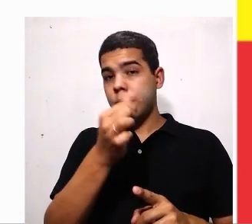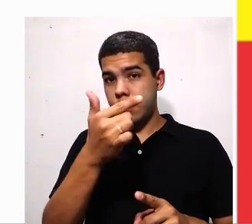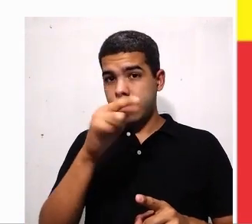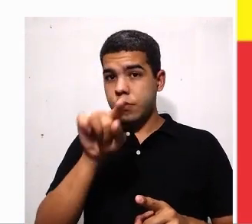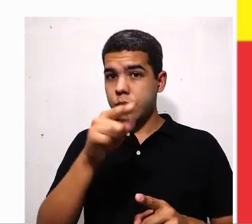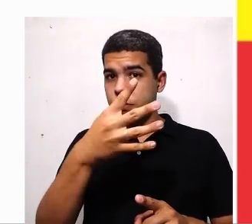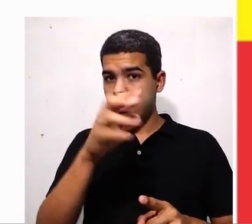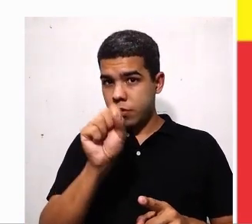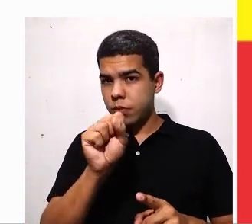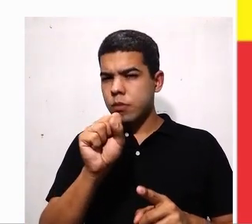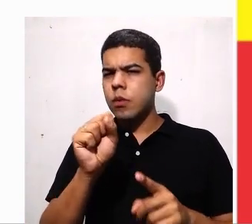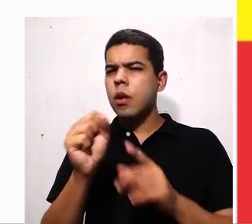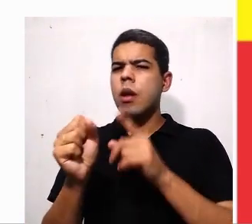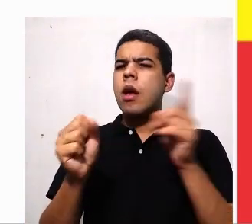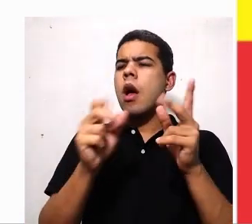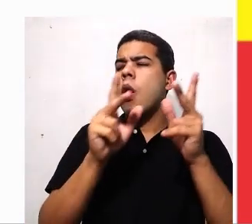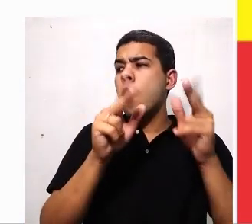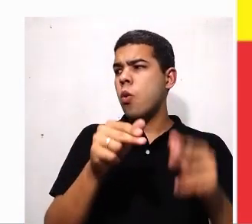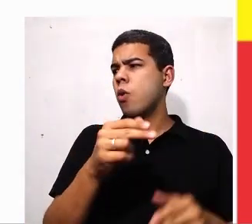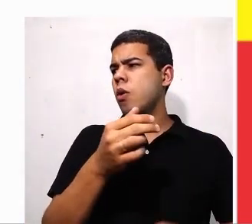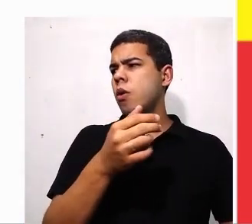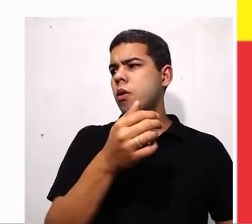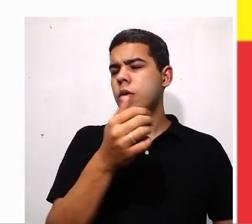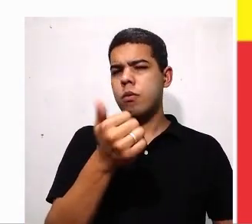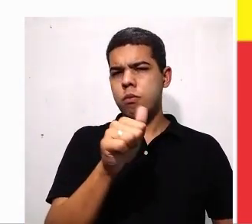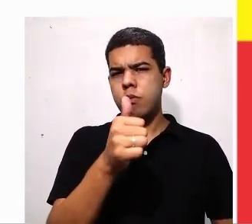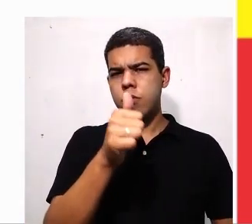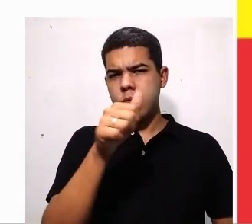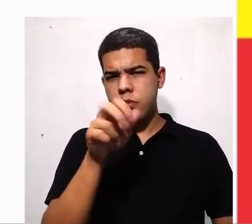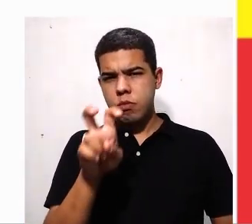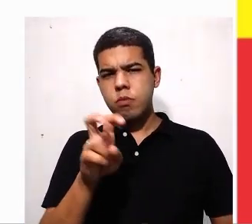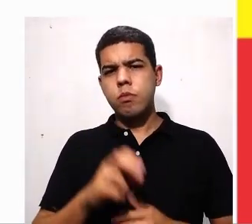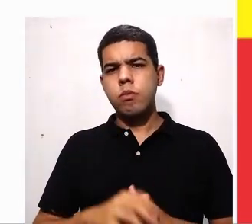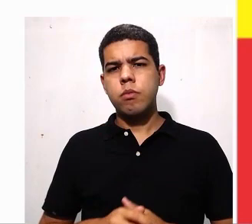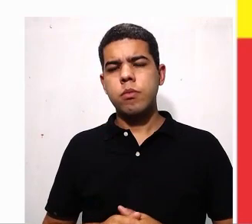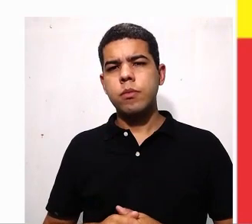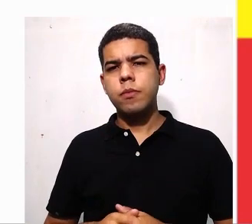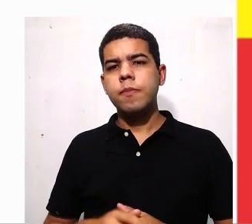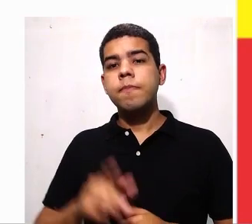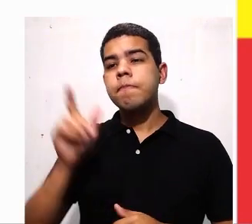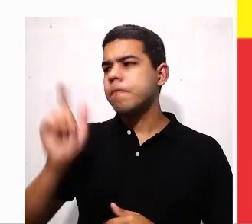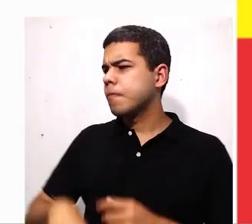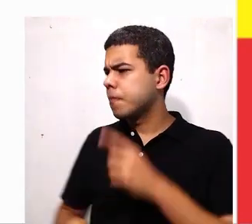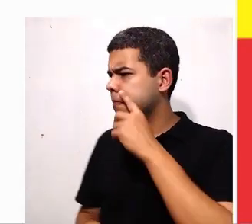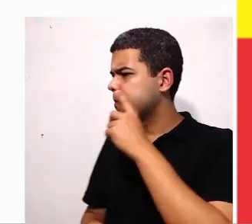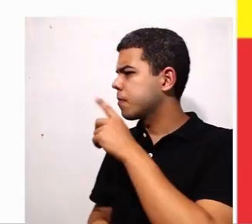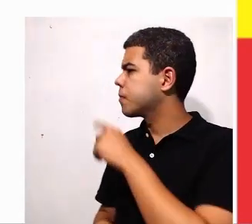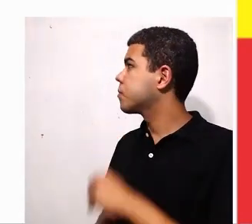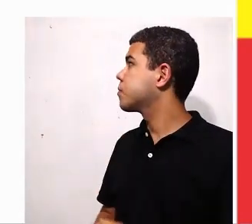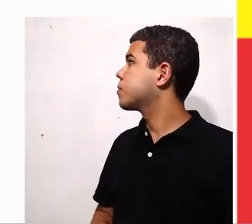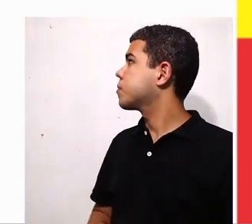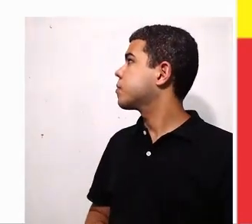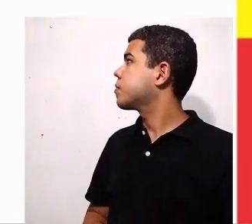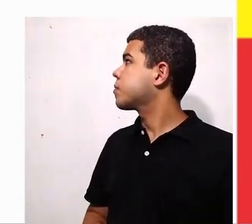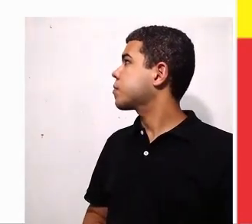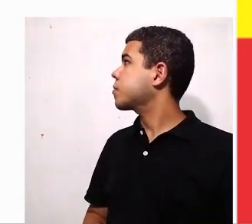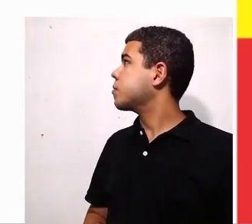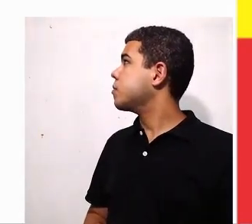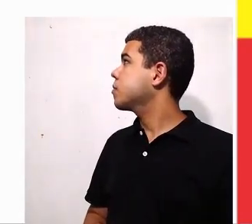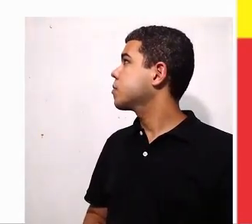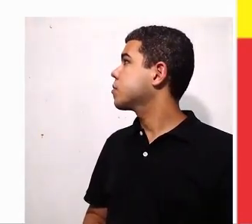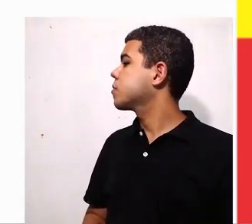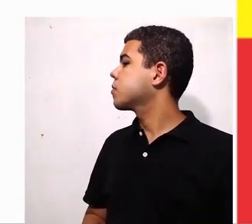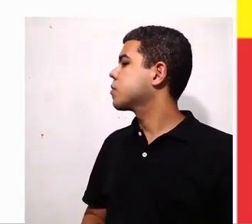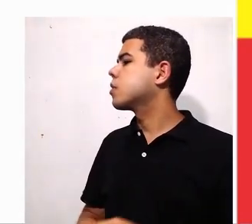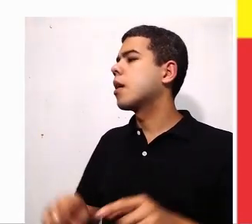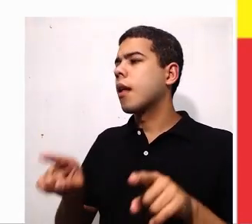está fora. Beleza? Então vamos ver no outro formato. Ó. Nesse exemplo agora, pegando o outro ângulo externo,